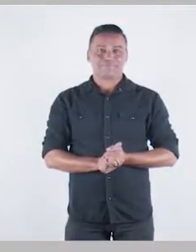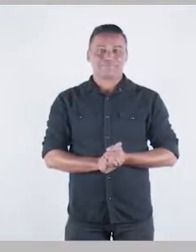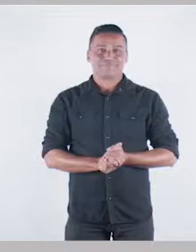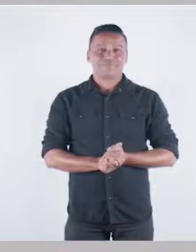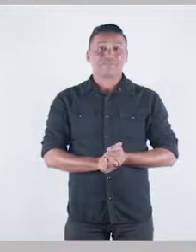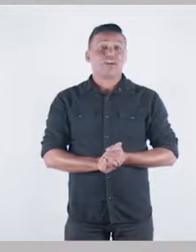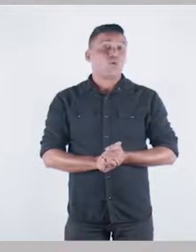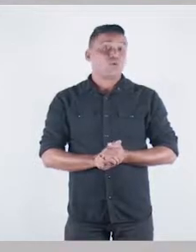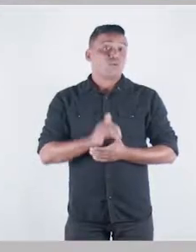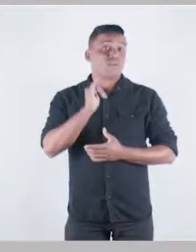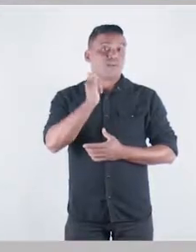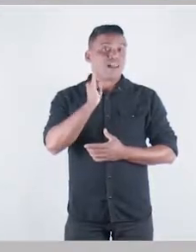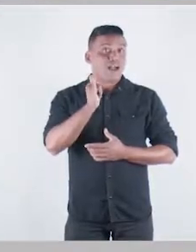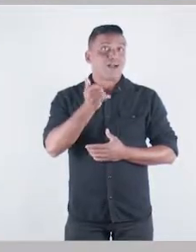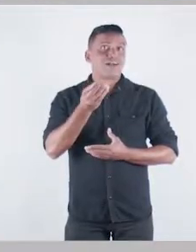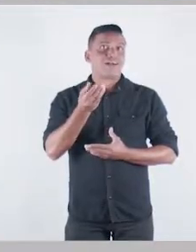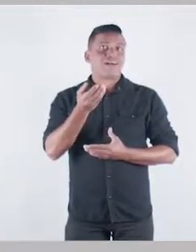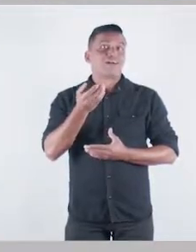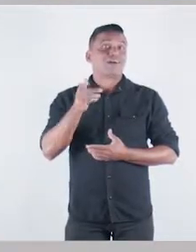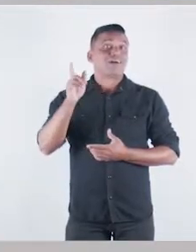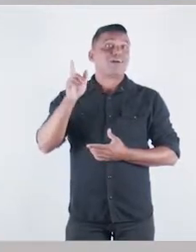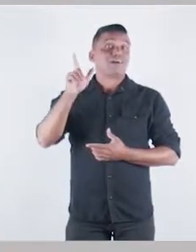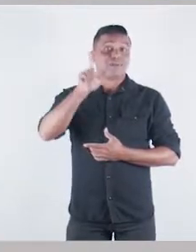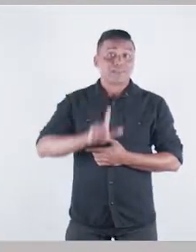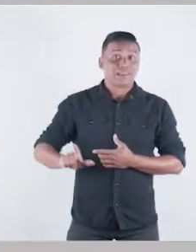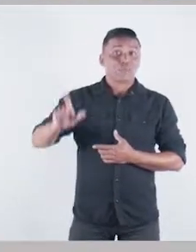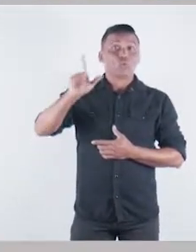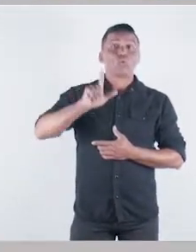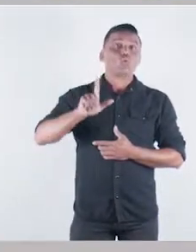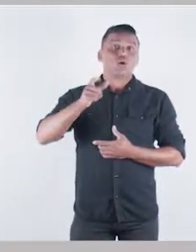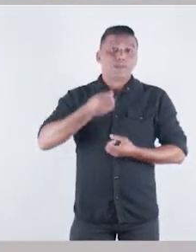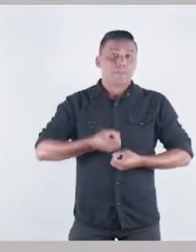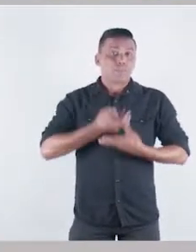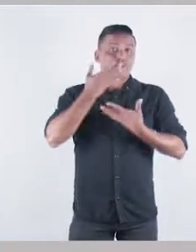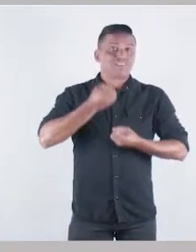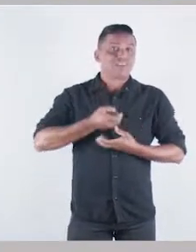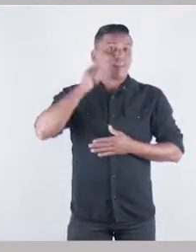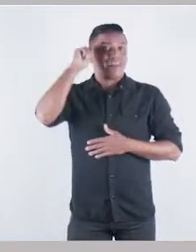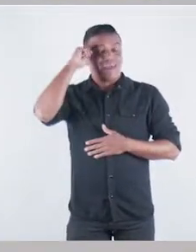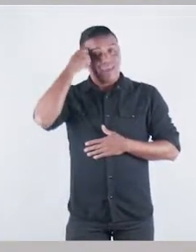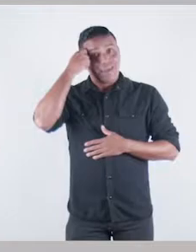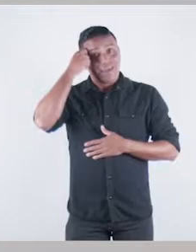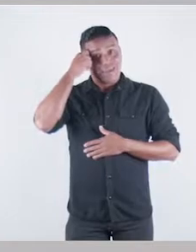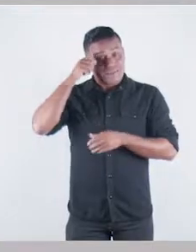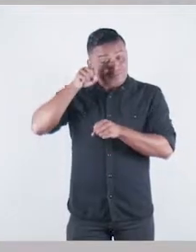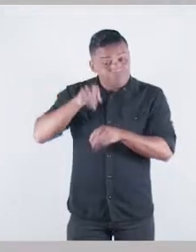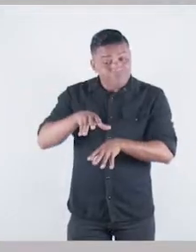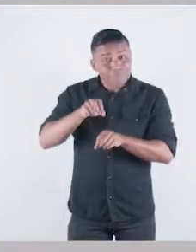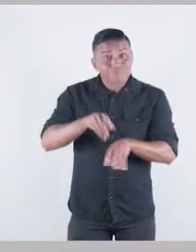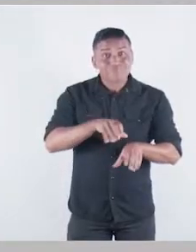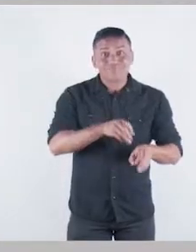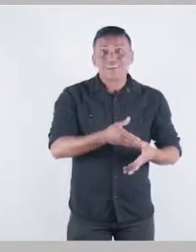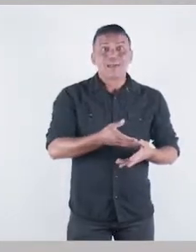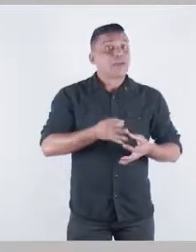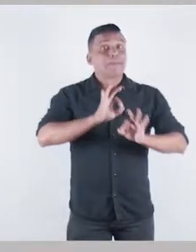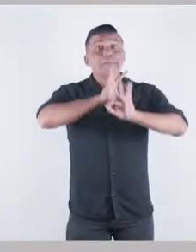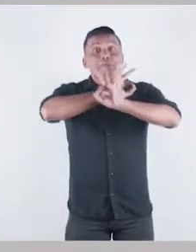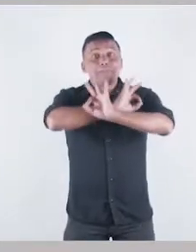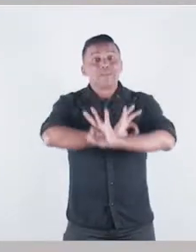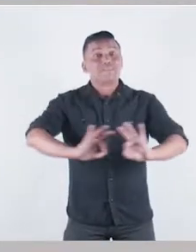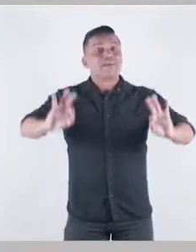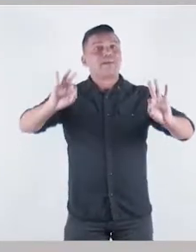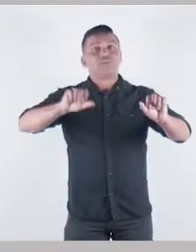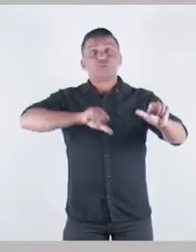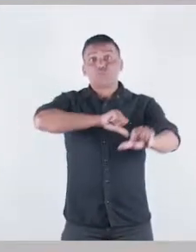da existência negra por meio da poesia para essas crianças é realmente algo de fantástico. Muda muito a visão